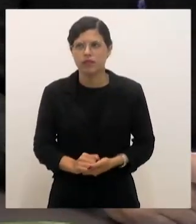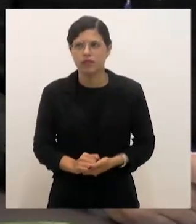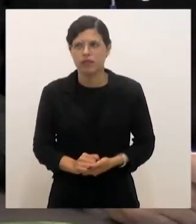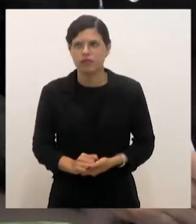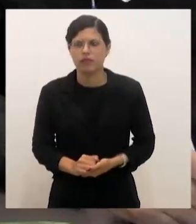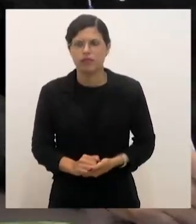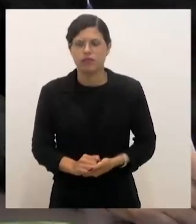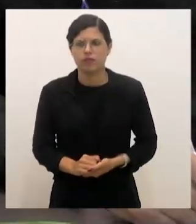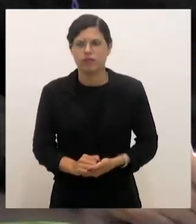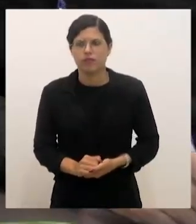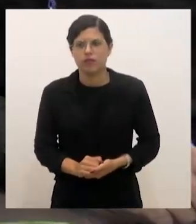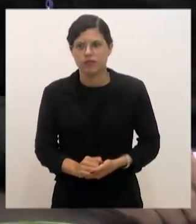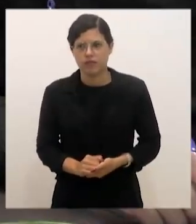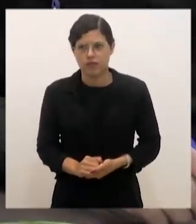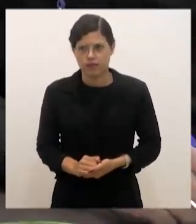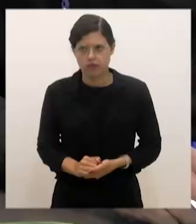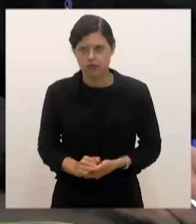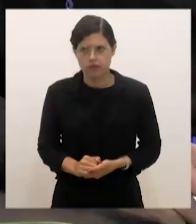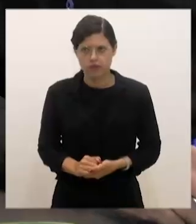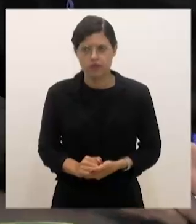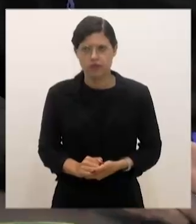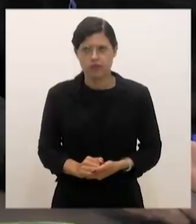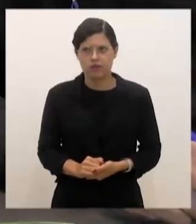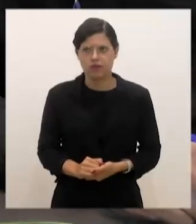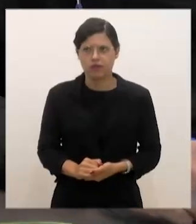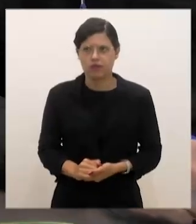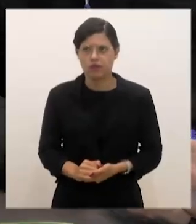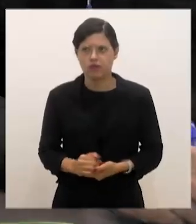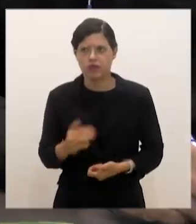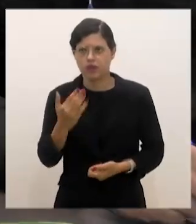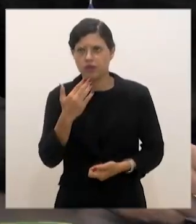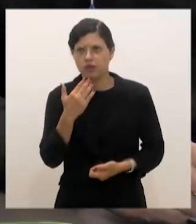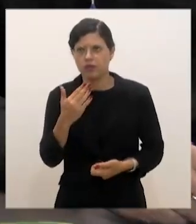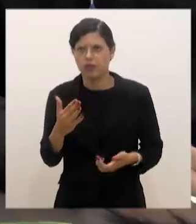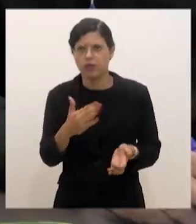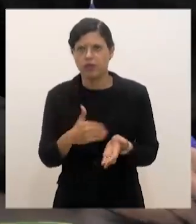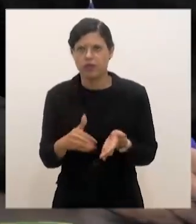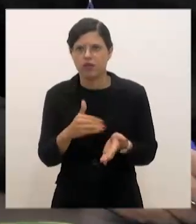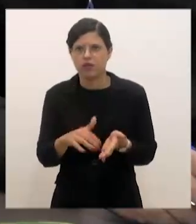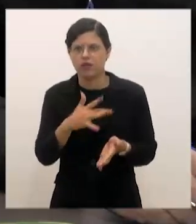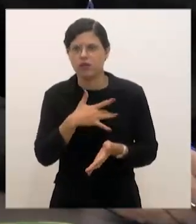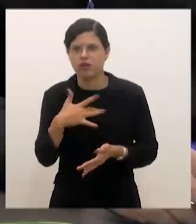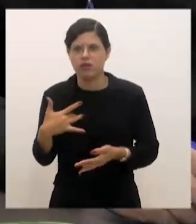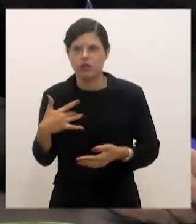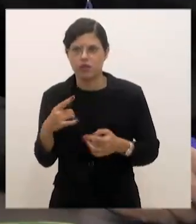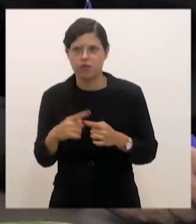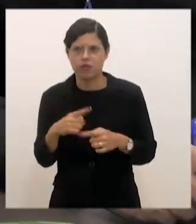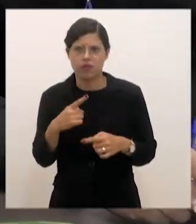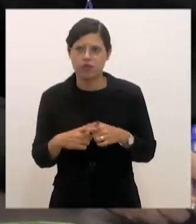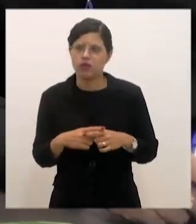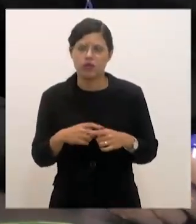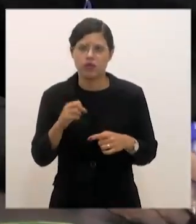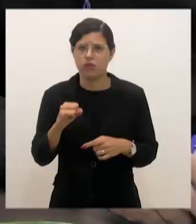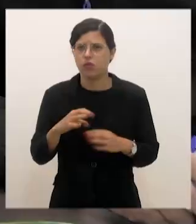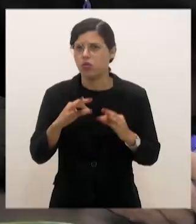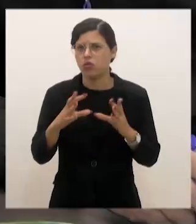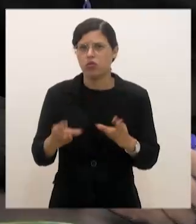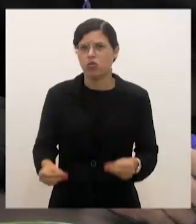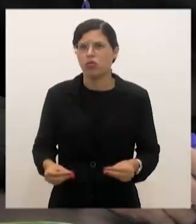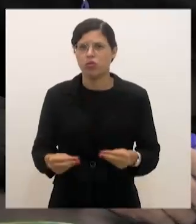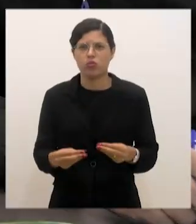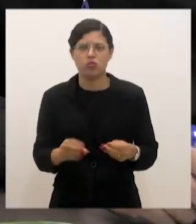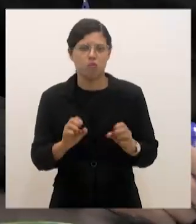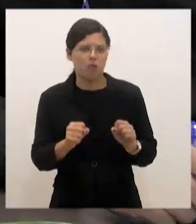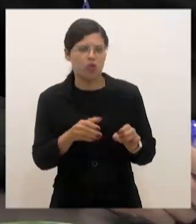gente baixou em diligência para a Secretaria de Saúde, porque senão daqui a pouco todo mundo vira especialista em procedimento